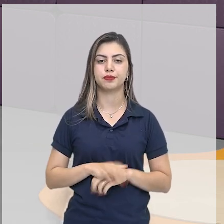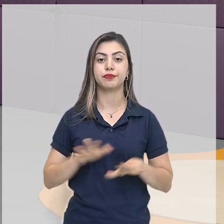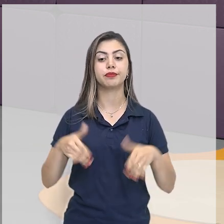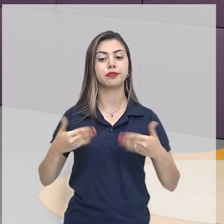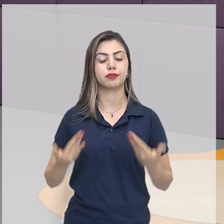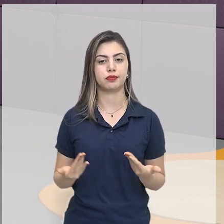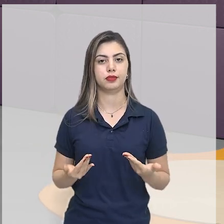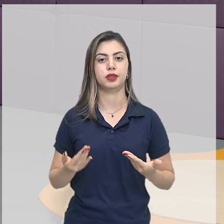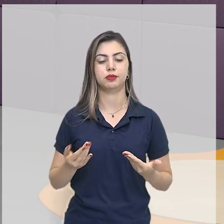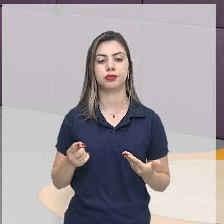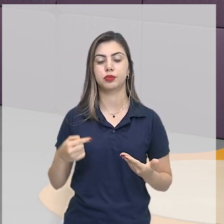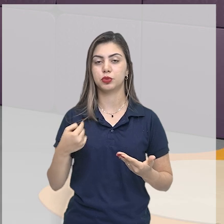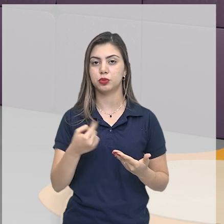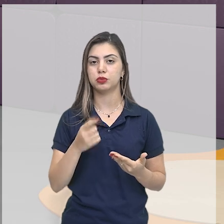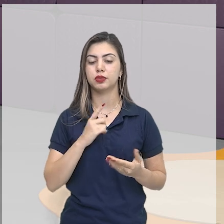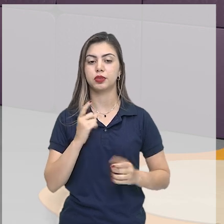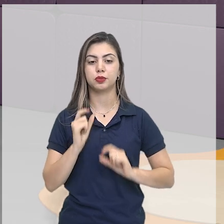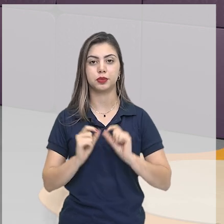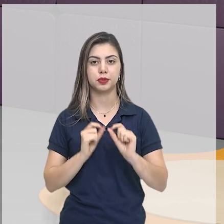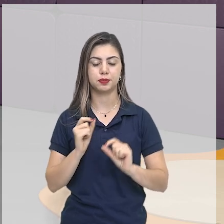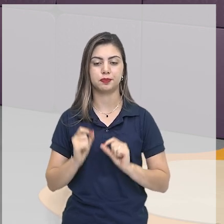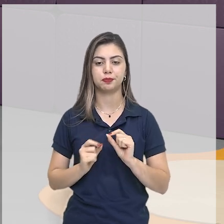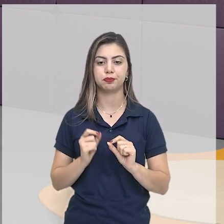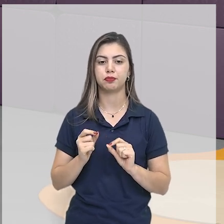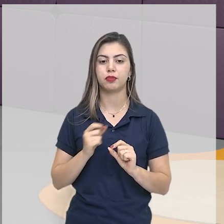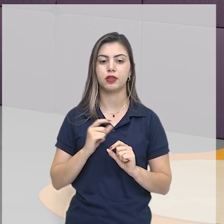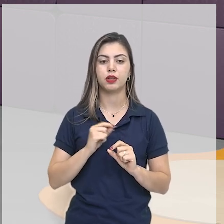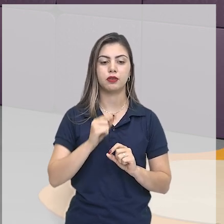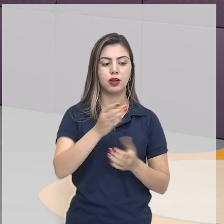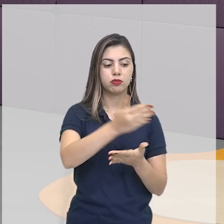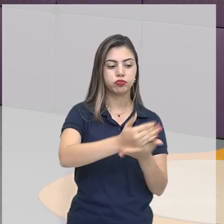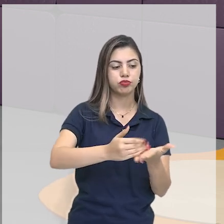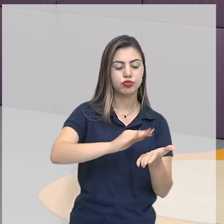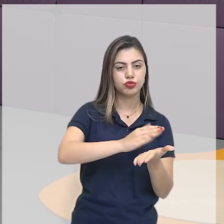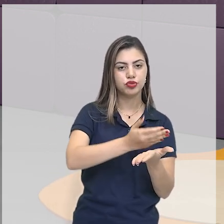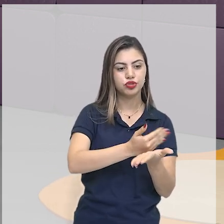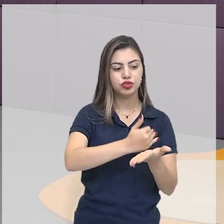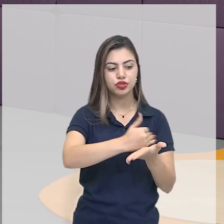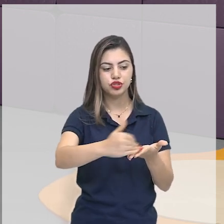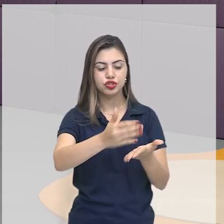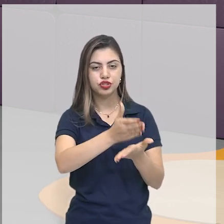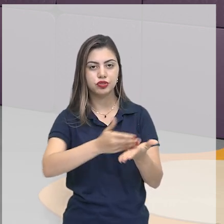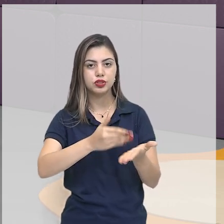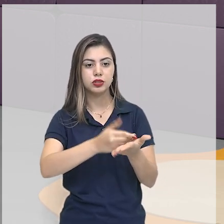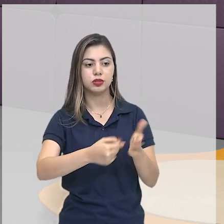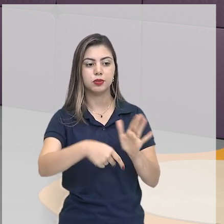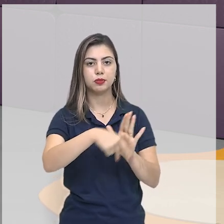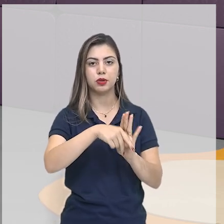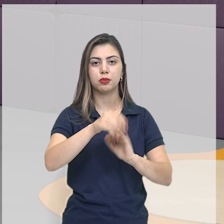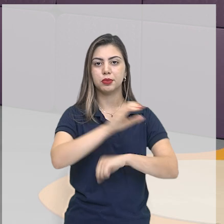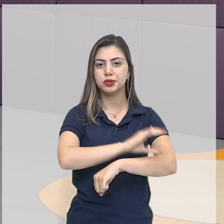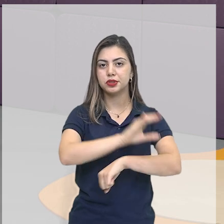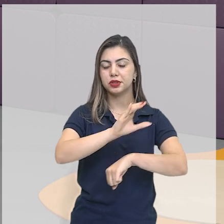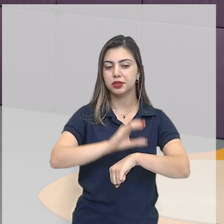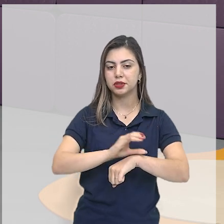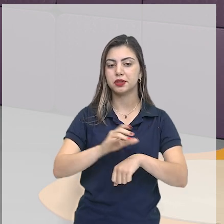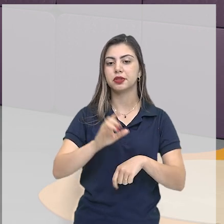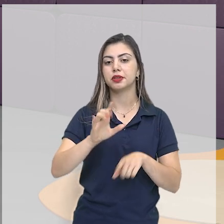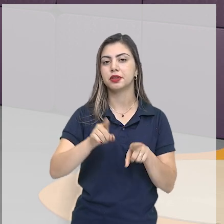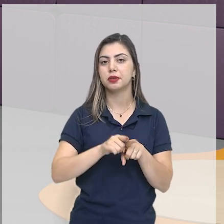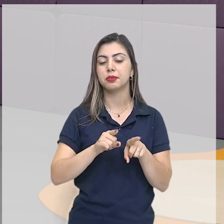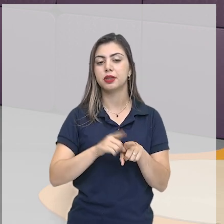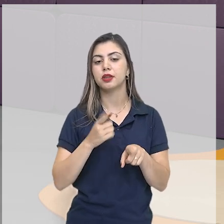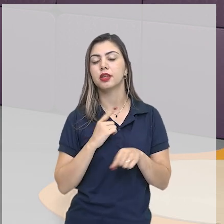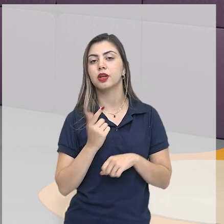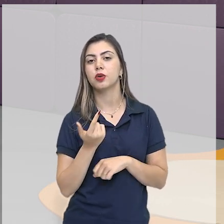E dentro desse processo, né, de divisão e de retorno para Canaã, nós temos também um